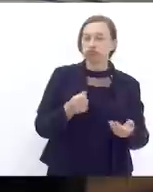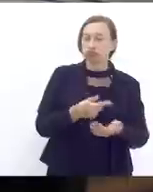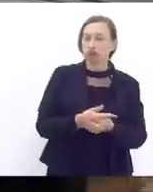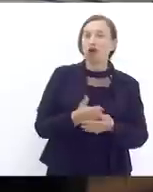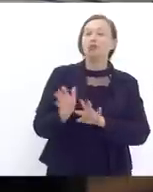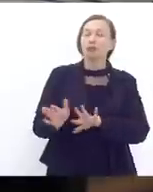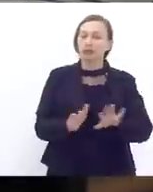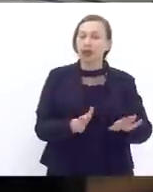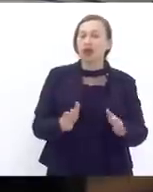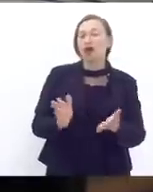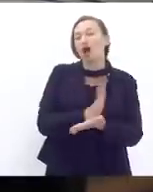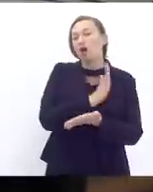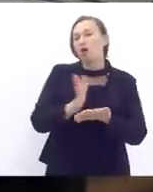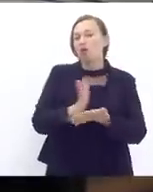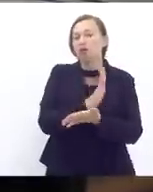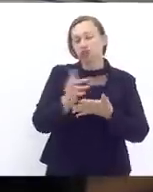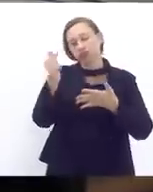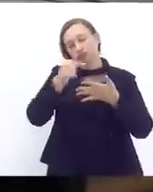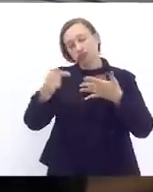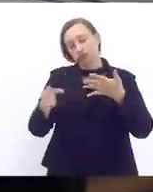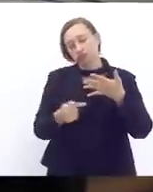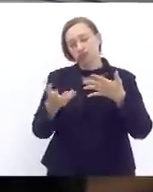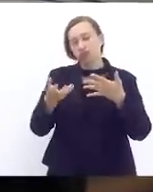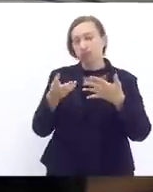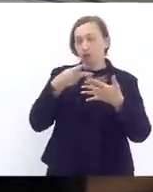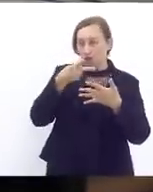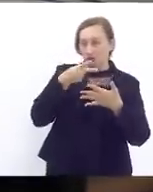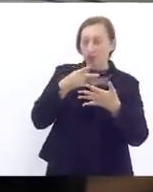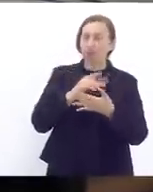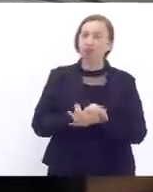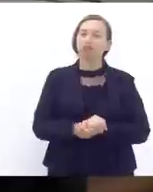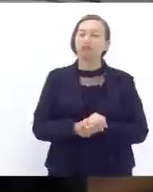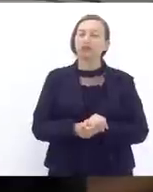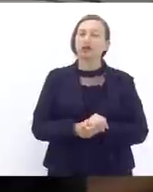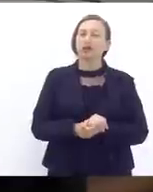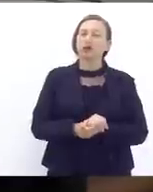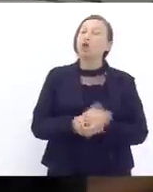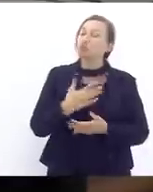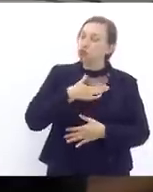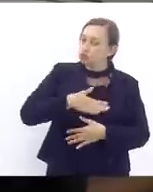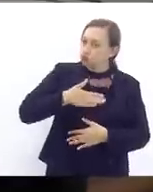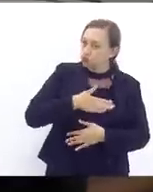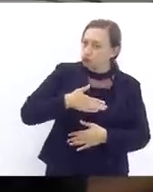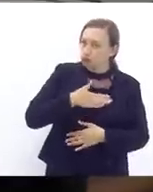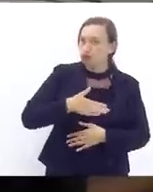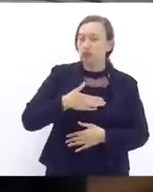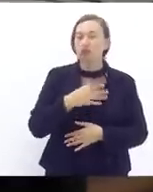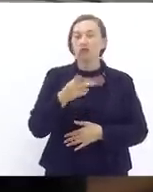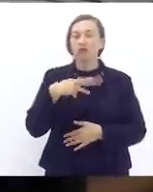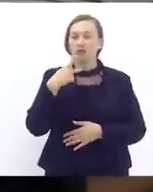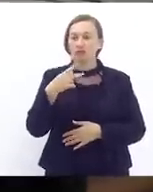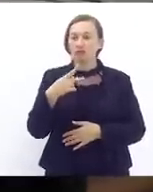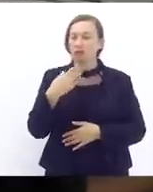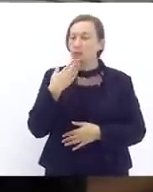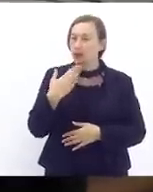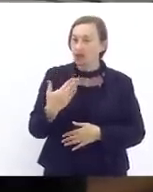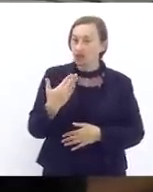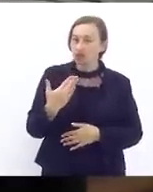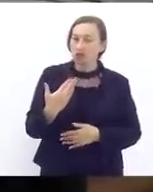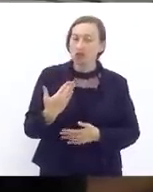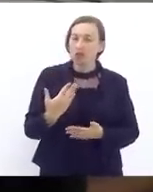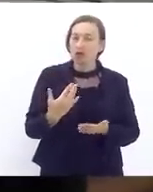alguns aspectos aqui que a gente gostaria de falar é Gostaríamos a gente colocar uma agenda